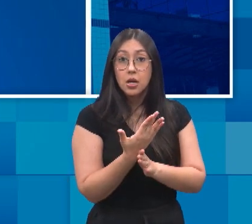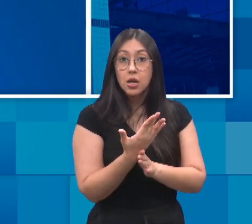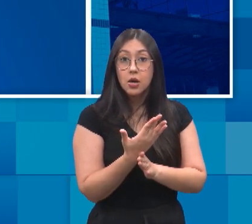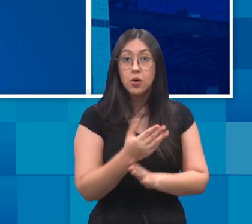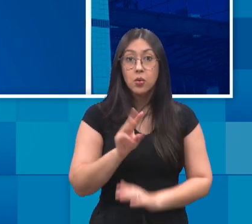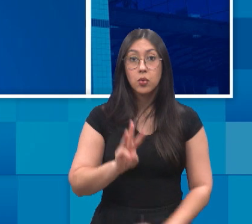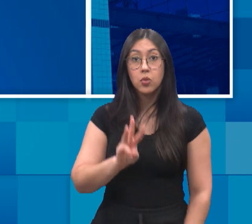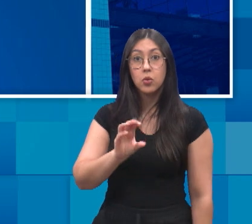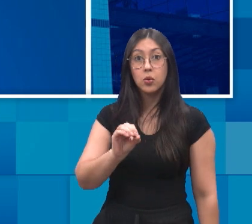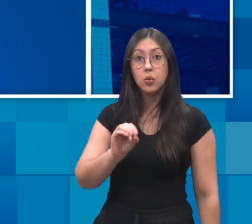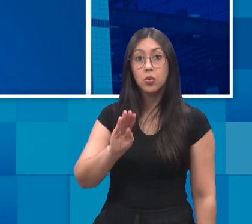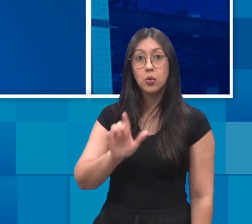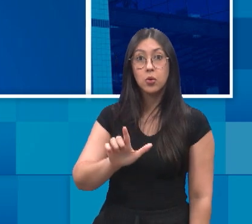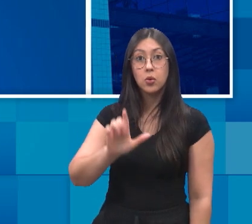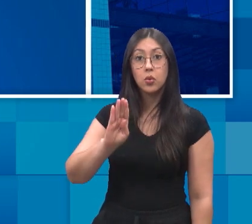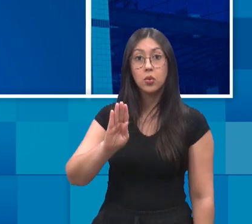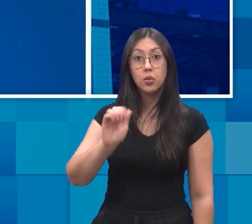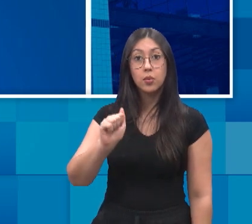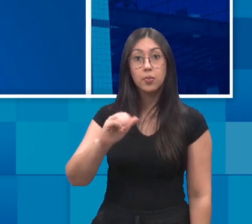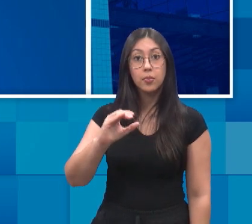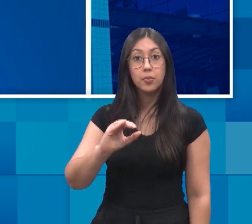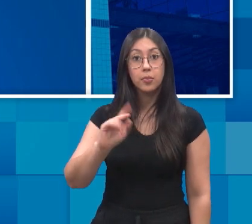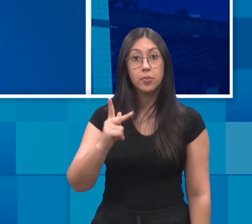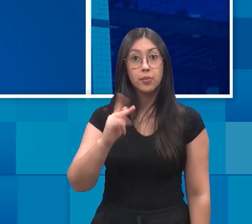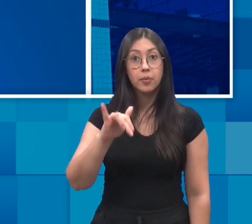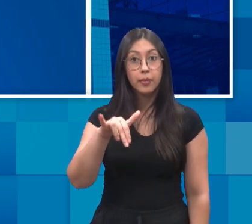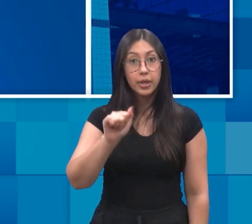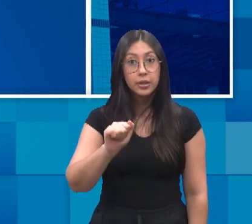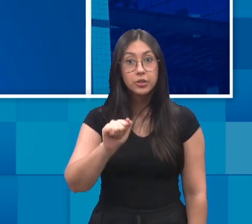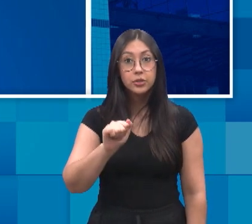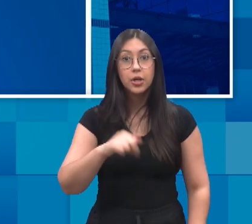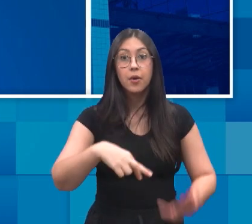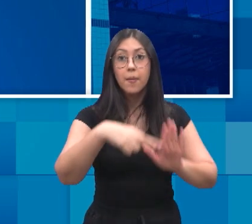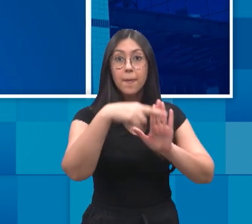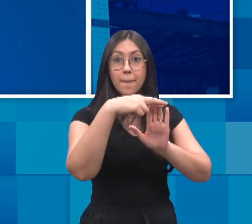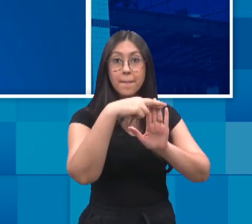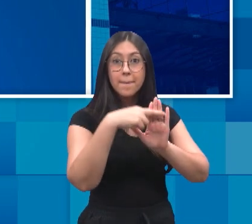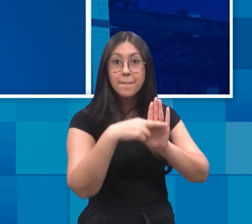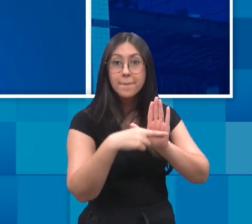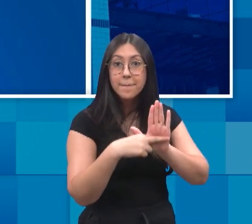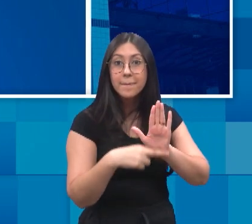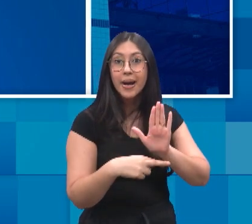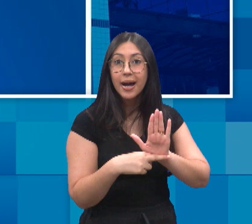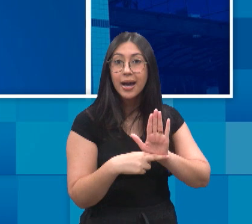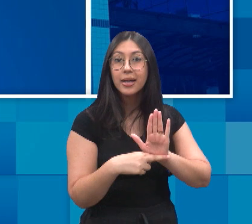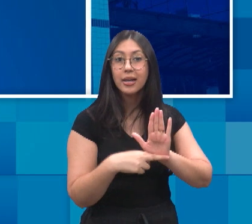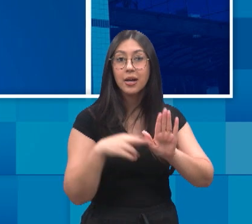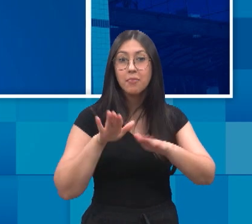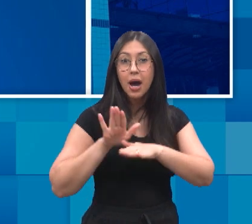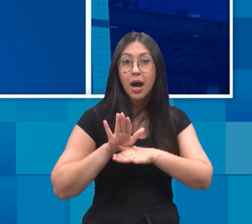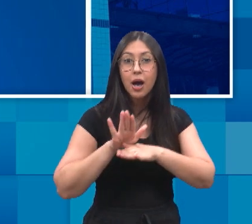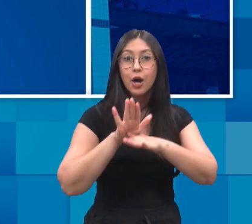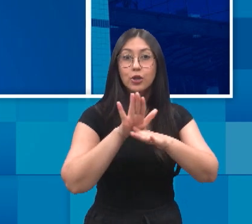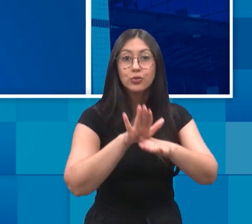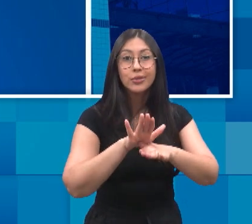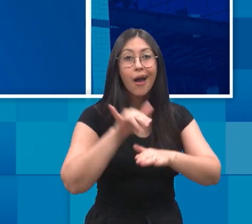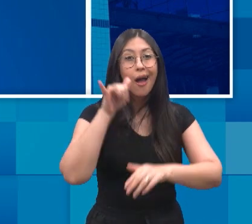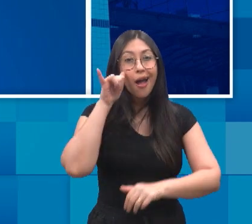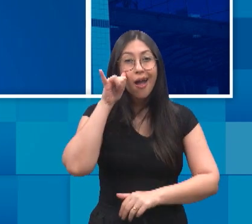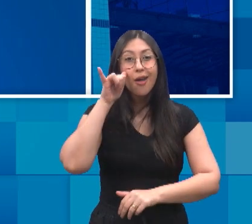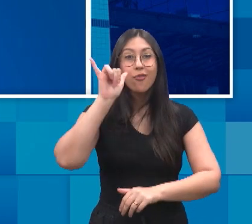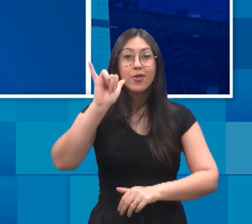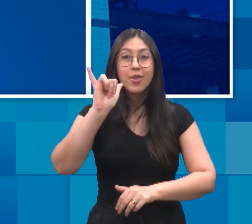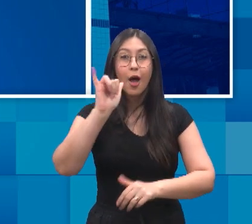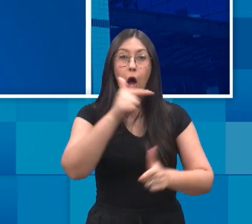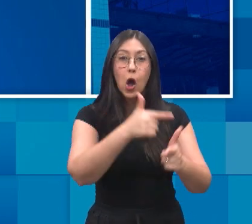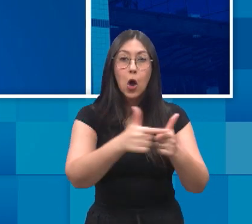Roubatia como diretriz complementar de controle biológico de combate ao mosquito denominado